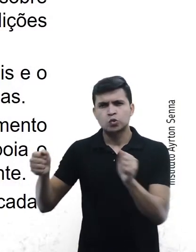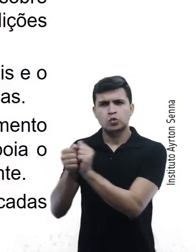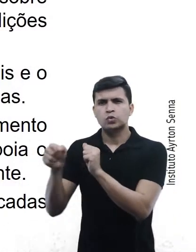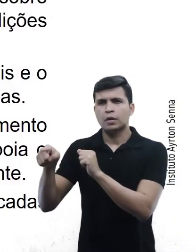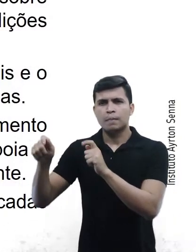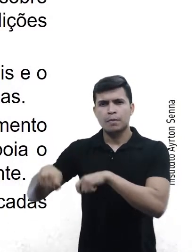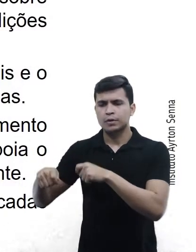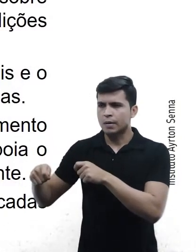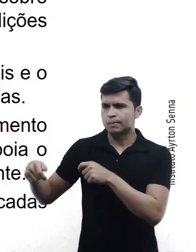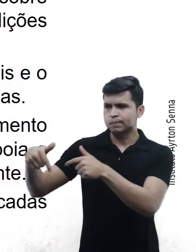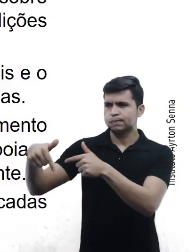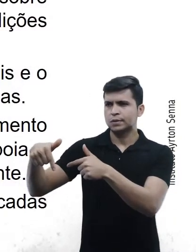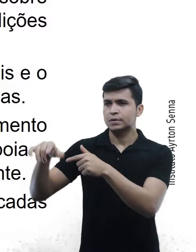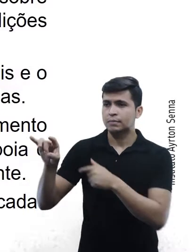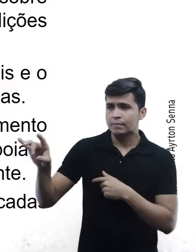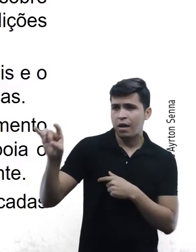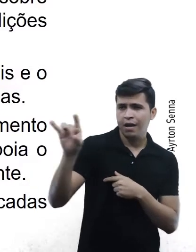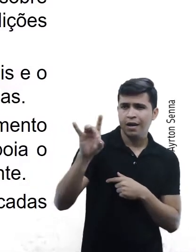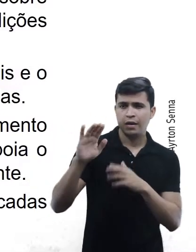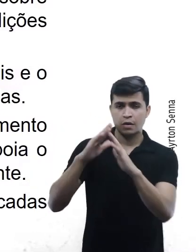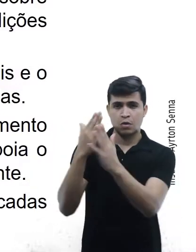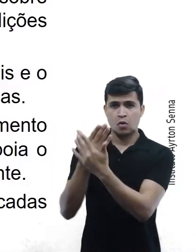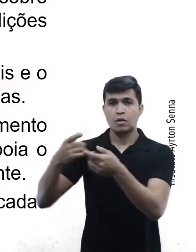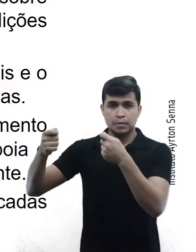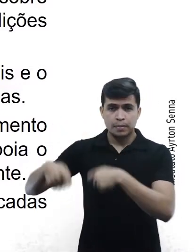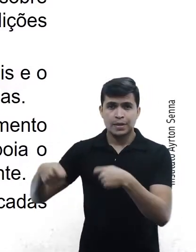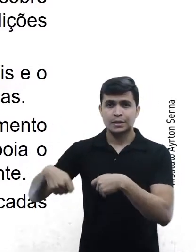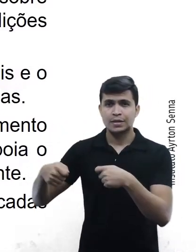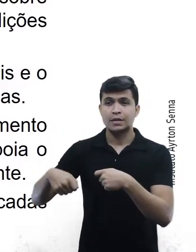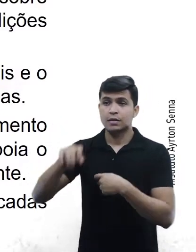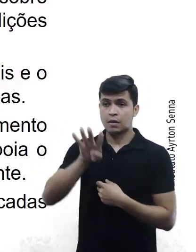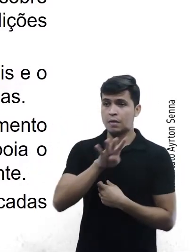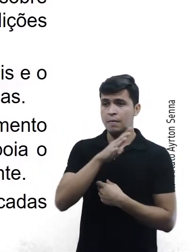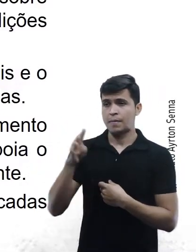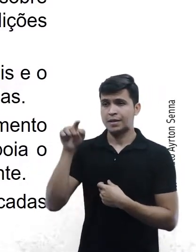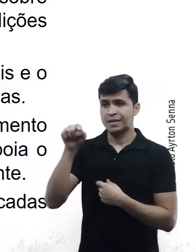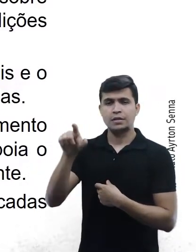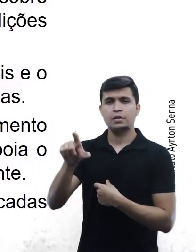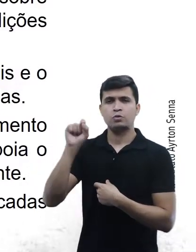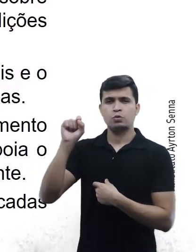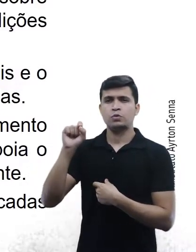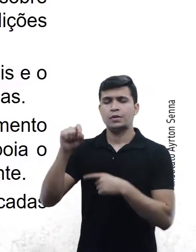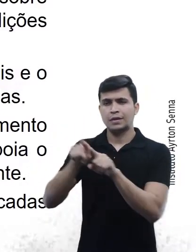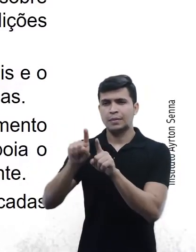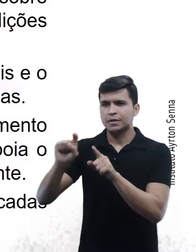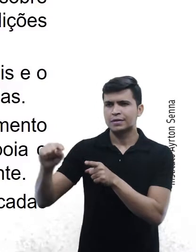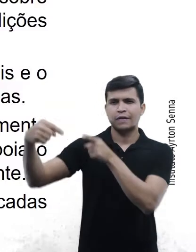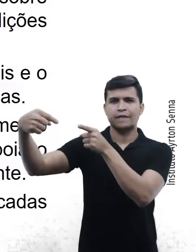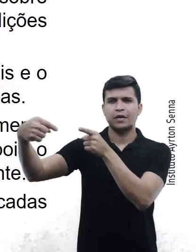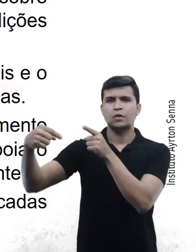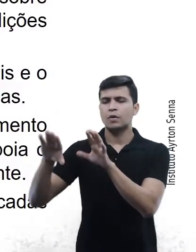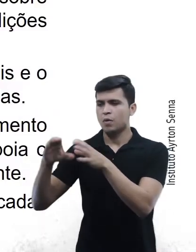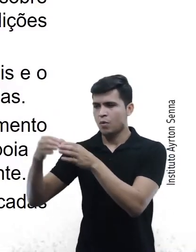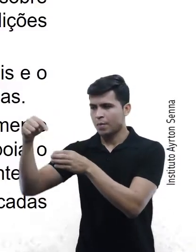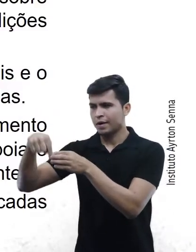coletivamente sejam decididas as ações necessárias para cada escola, de acordo com a matriz socioemocional selecionada e